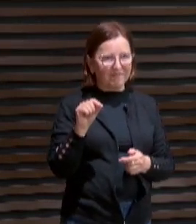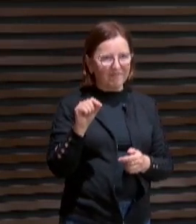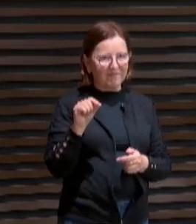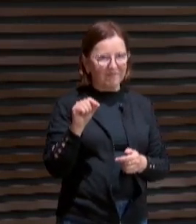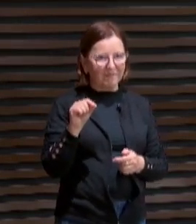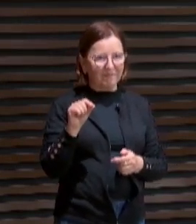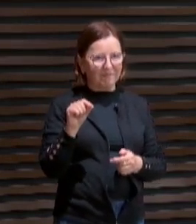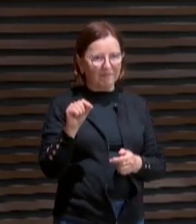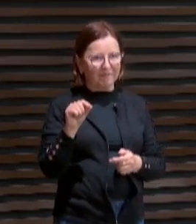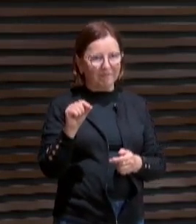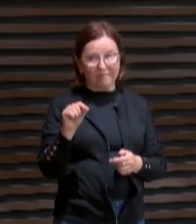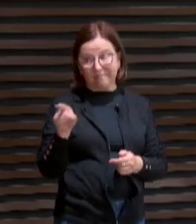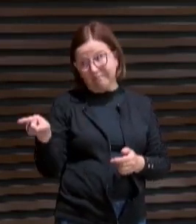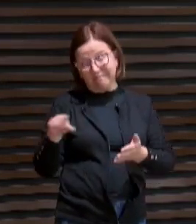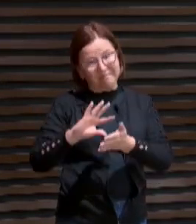é pelo bandido,